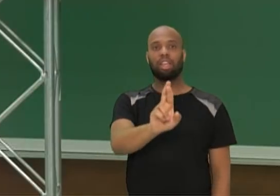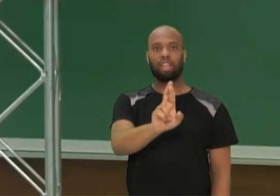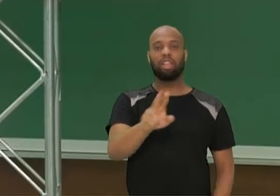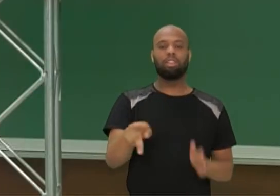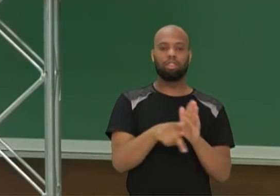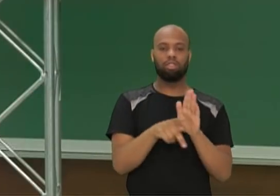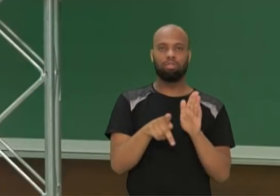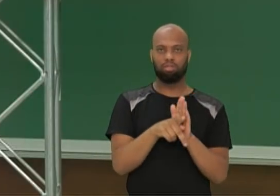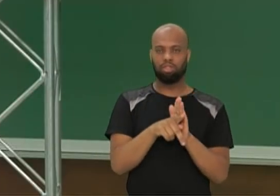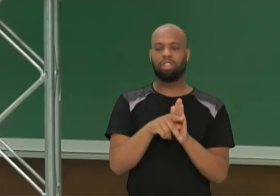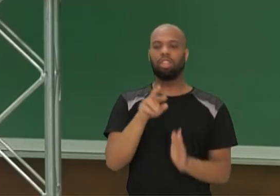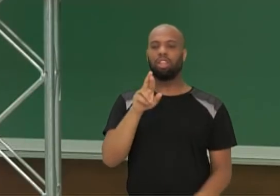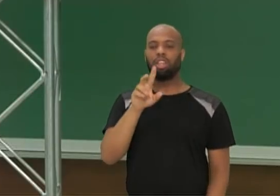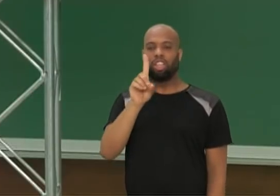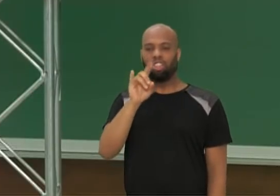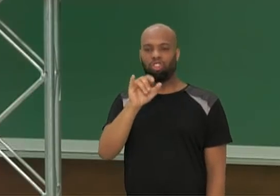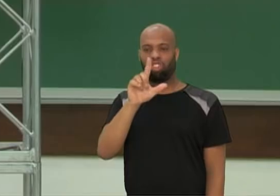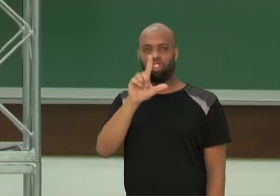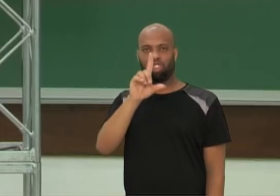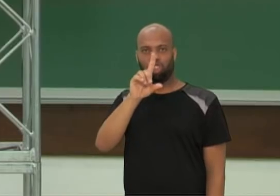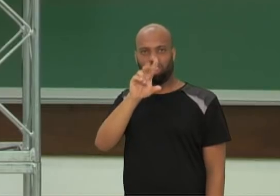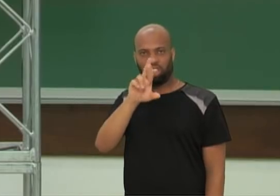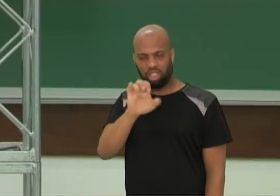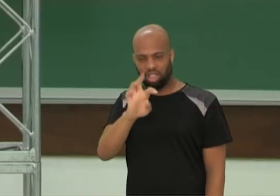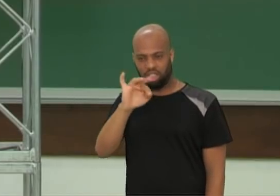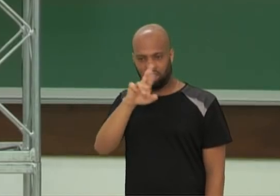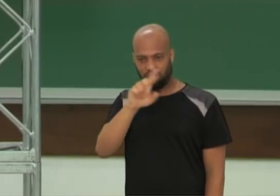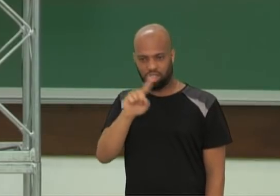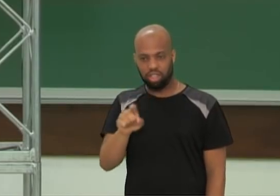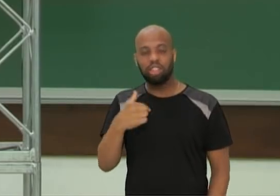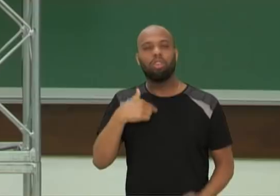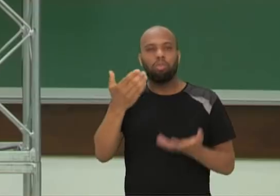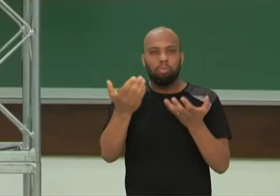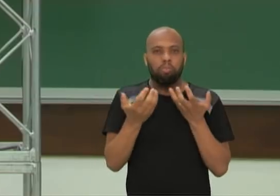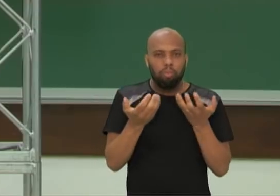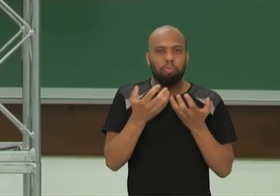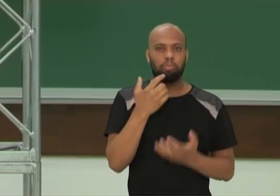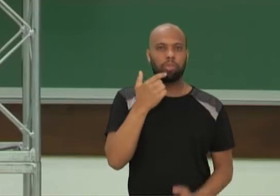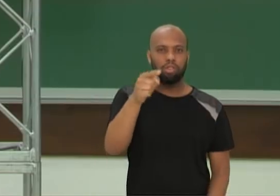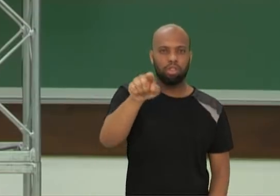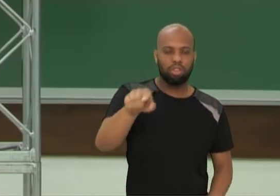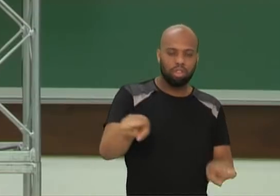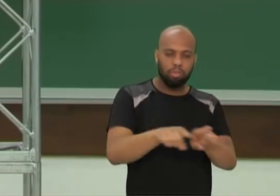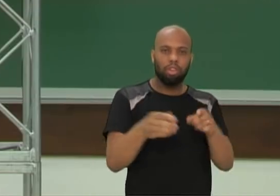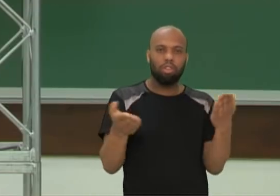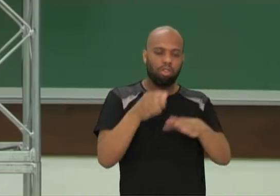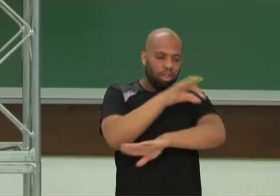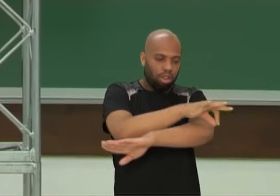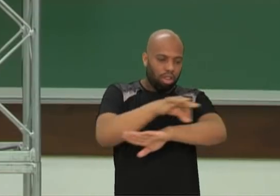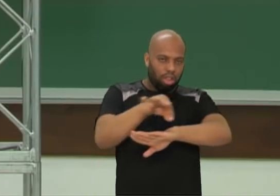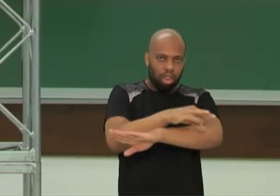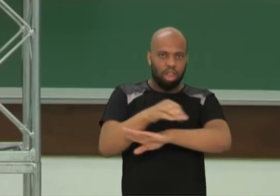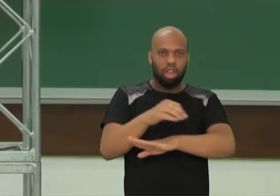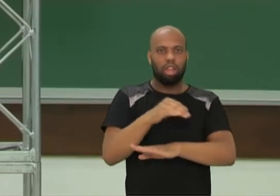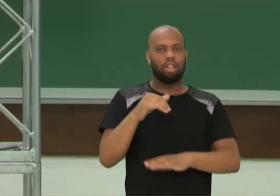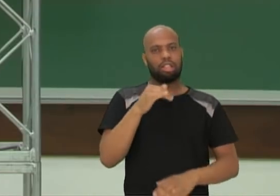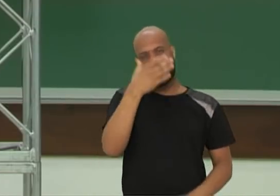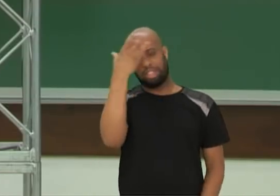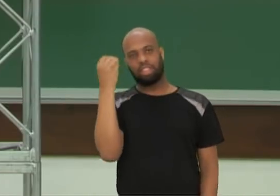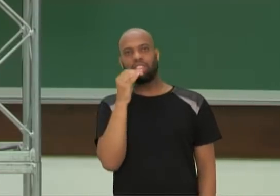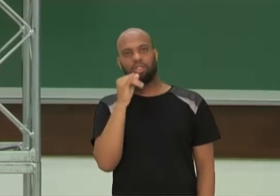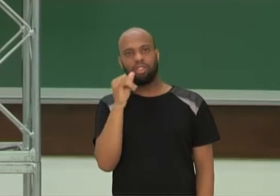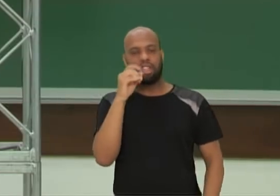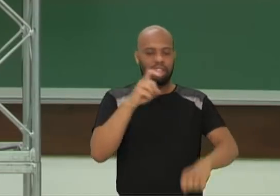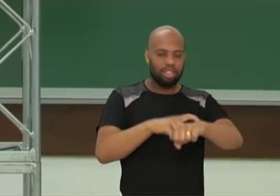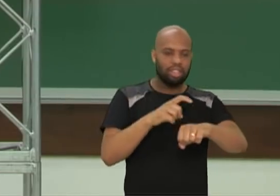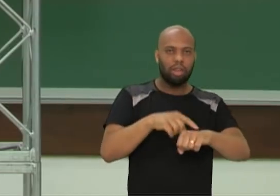diretriz. Eu quero pedir para vocês aí de casa pegarem uma régua, tá? Eu não falei no começo da aula, então vou dar um tempinho para